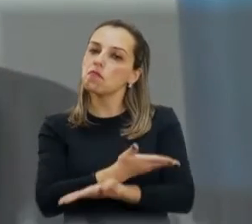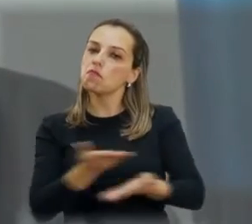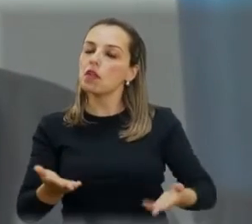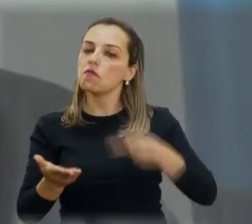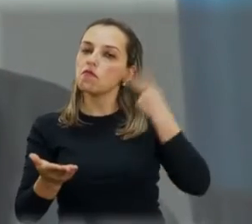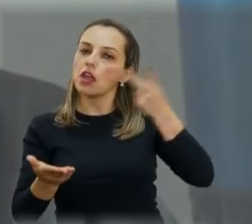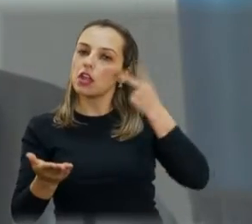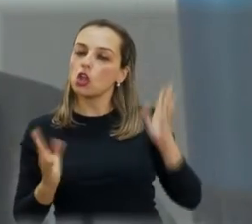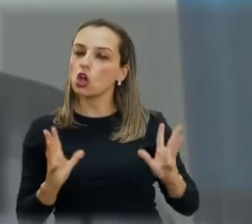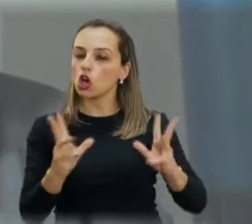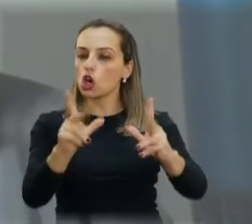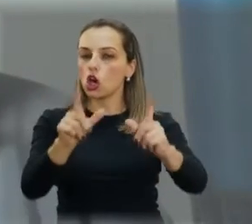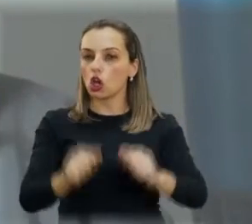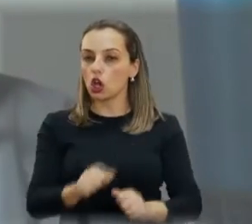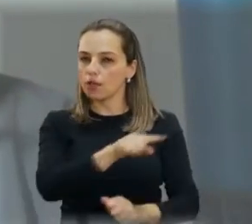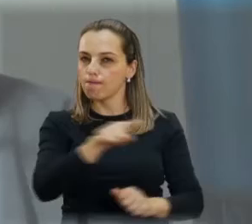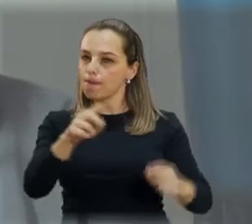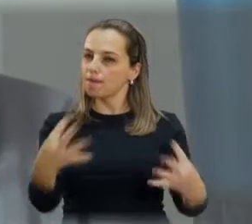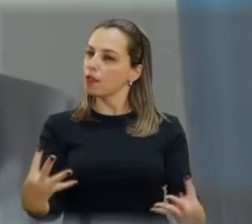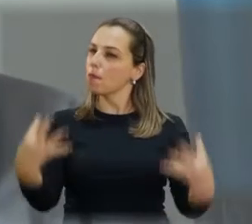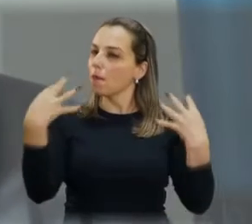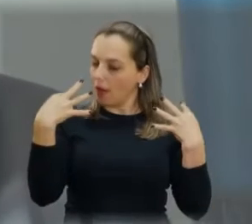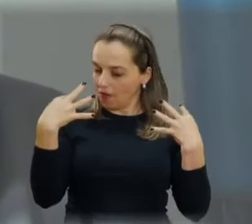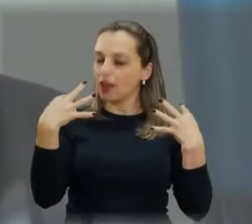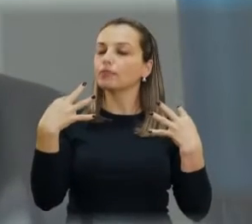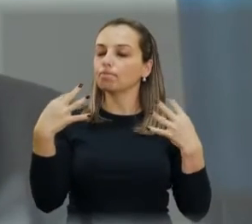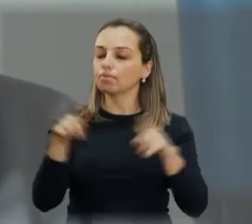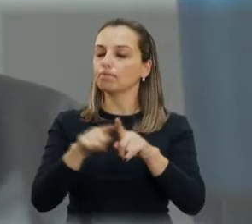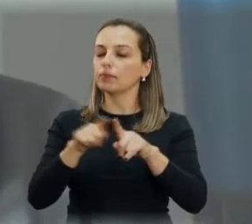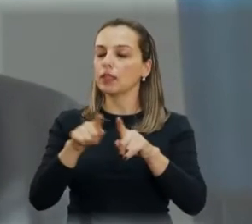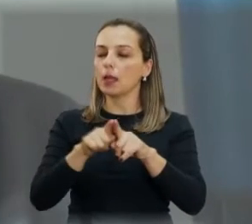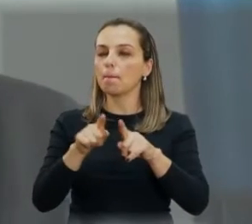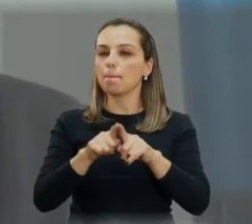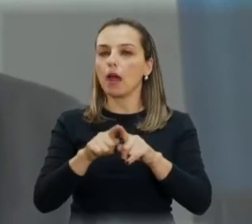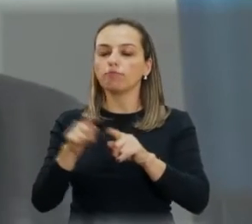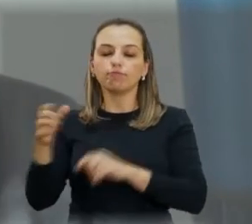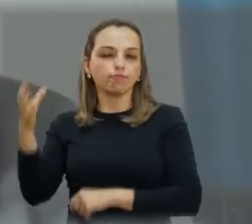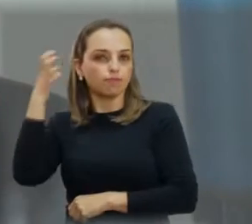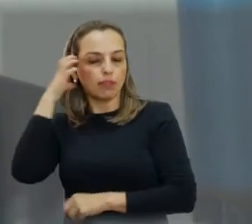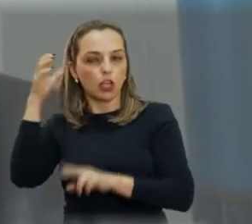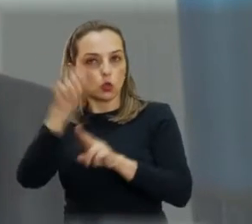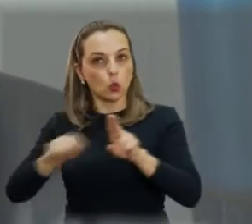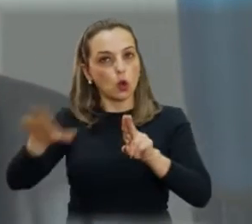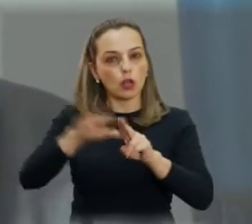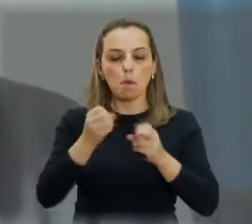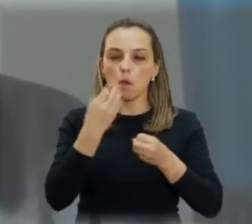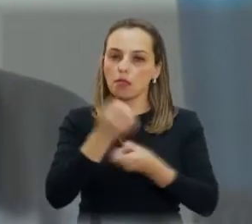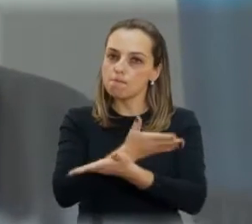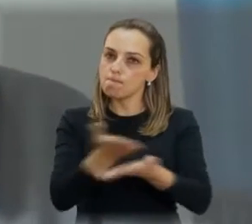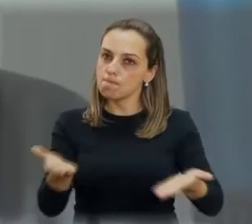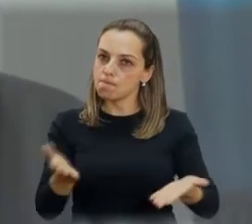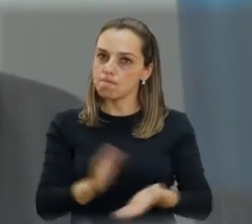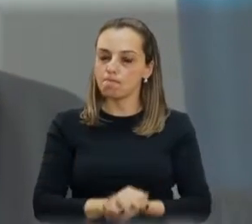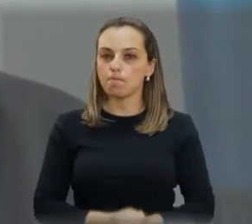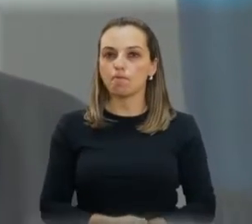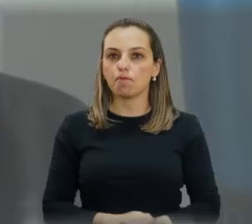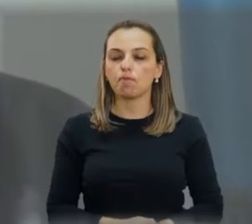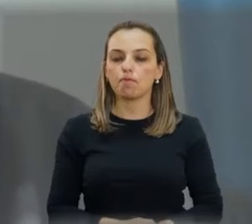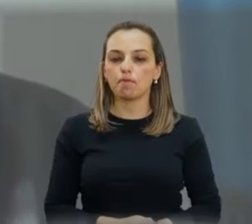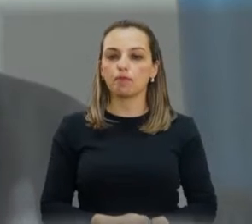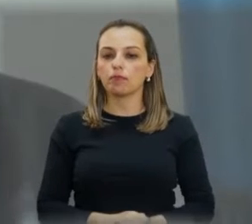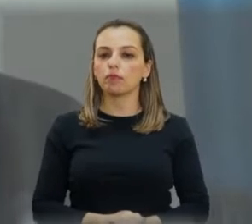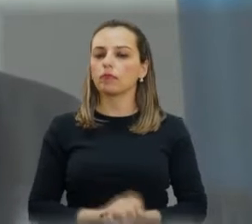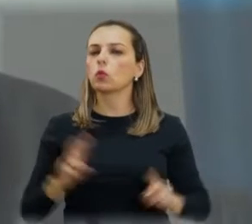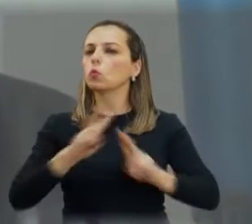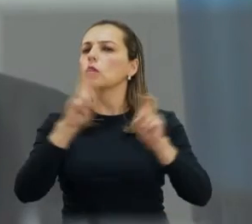vereadores, vereadoras, aqueles que nos assistem em casa pela net, pela rádio Uniara, o nosso boa tarde. O primeiro assunto que eu